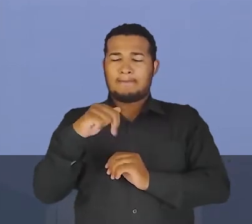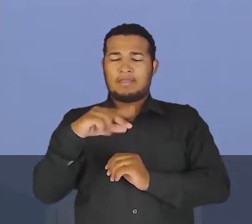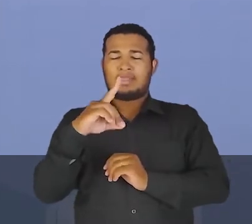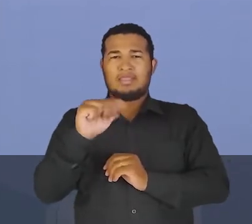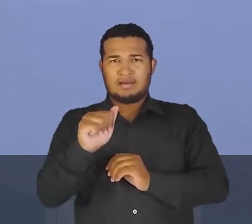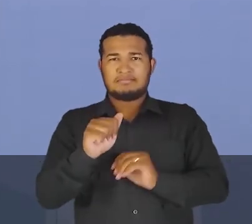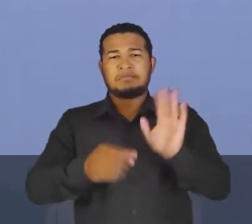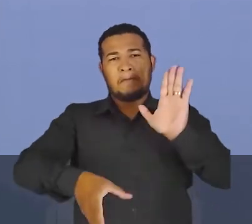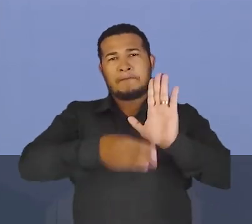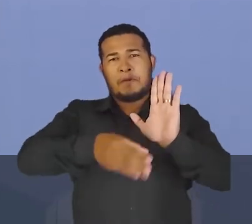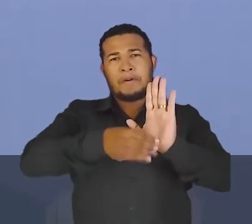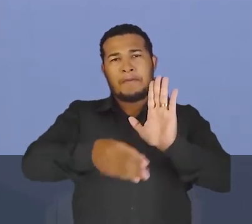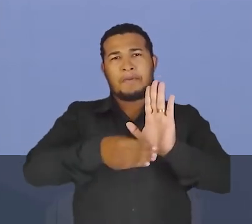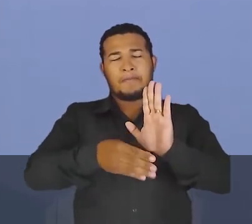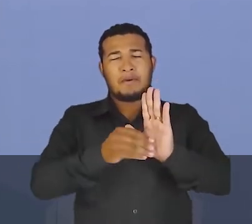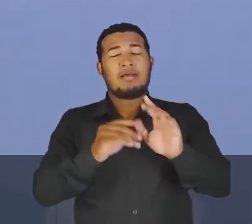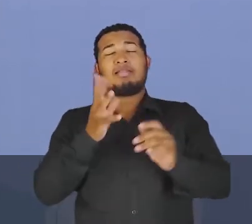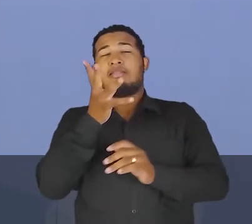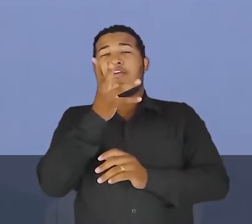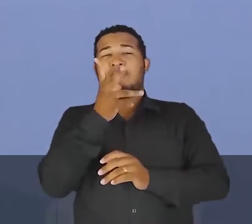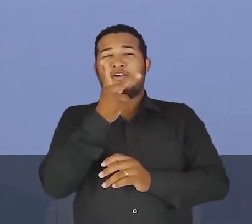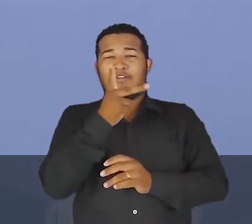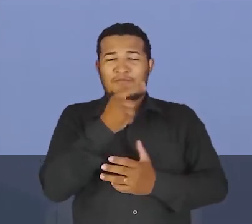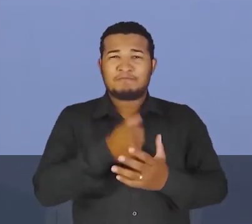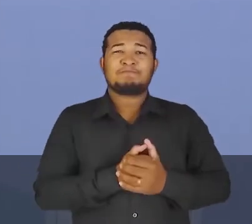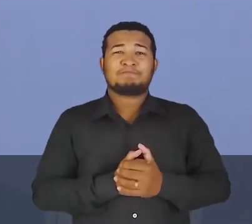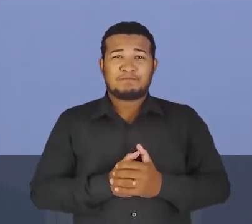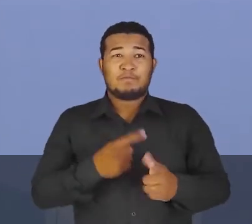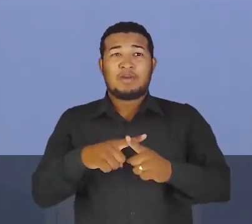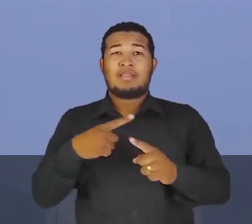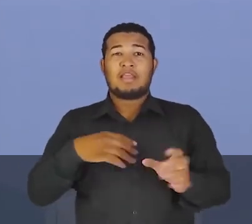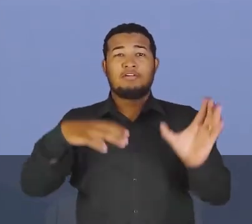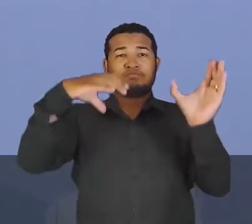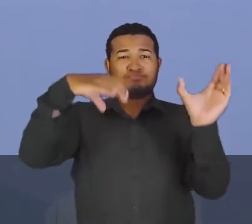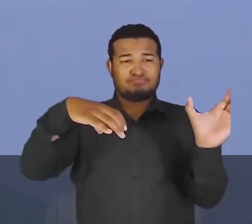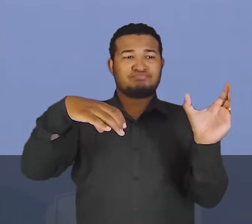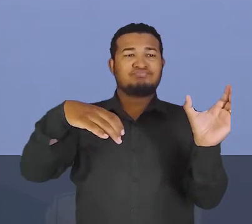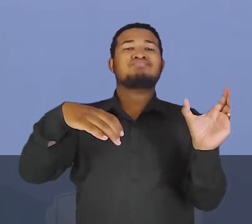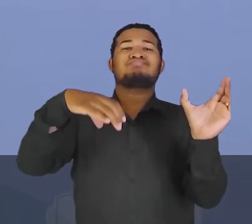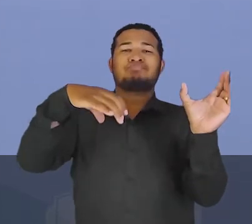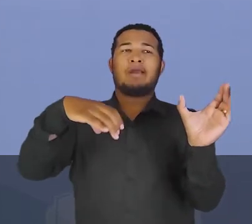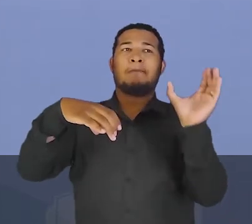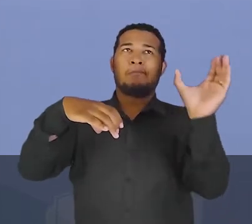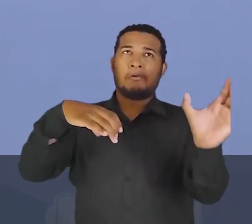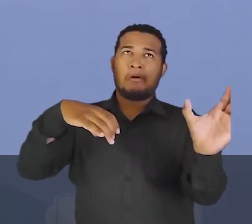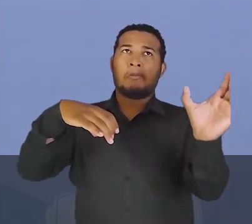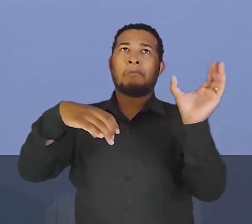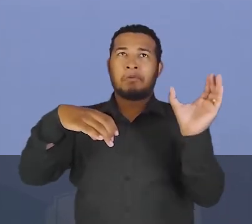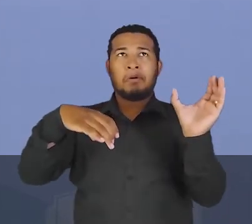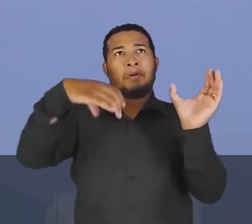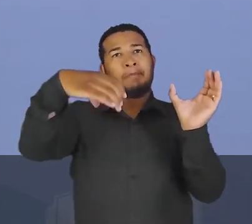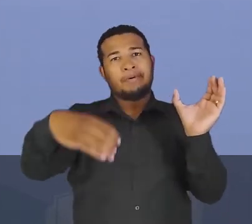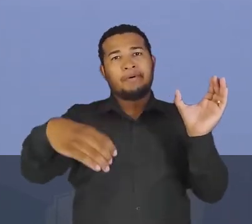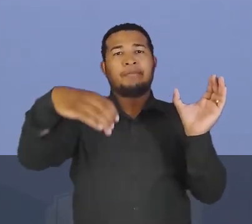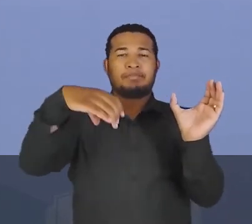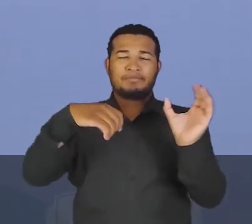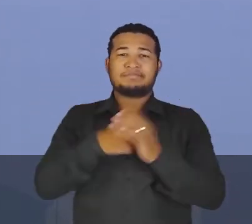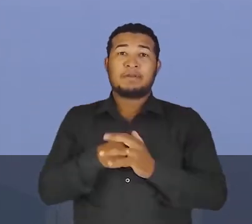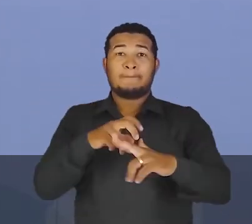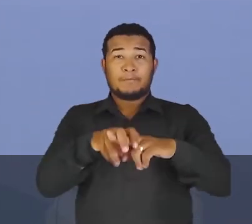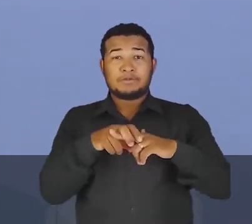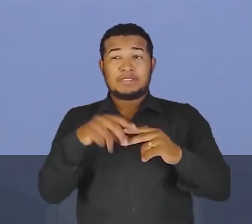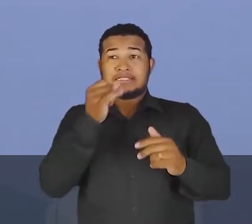de lei, são processos muito demorados, que passam por essas duas casas, tem essas votações. E no Poder Judiciário, dentro da